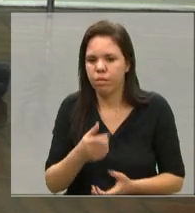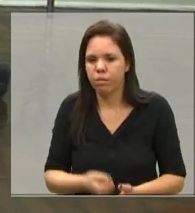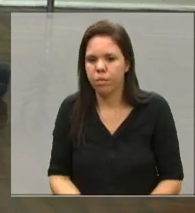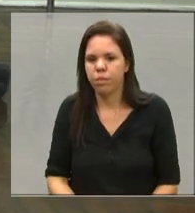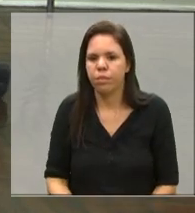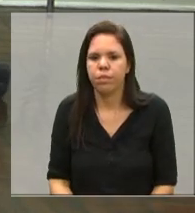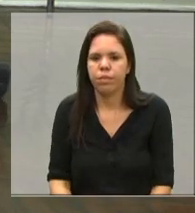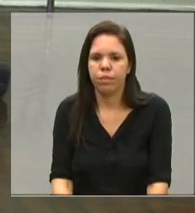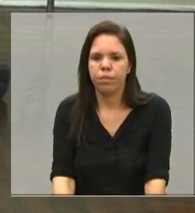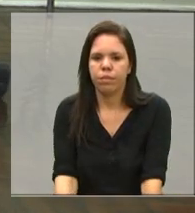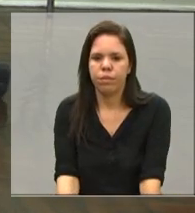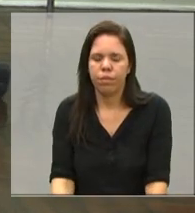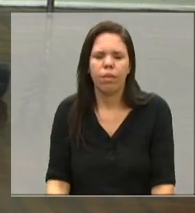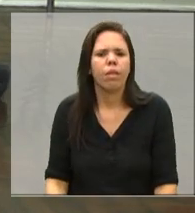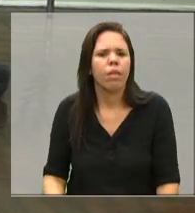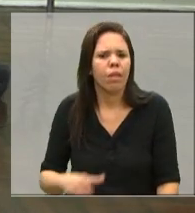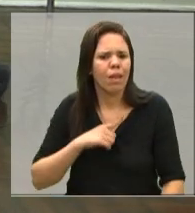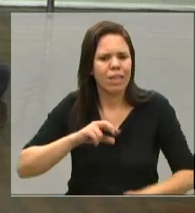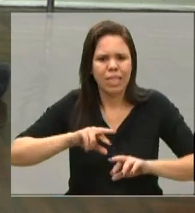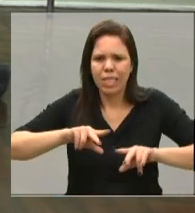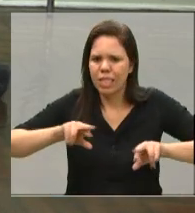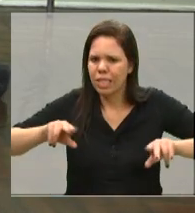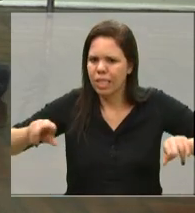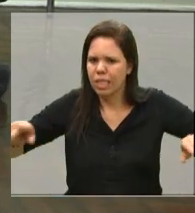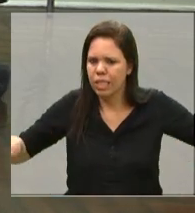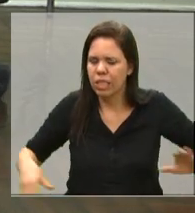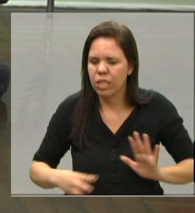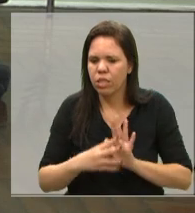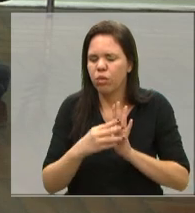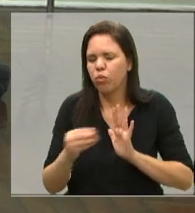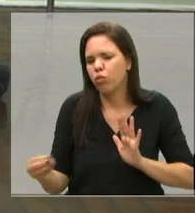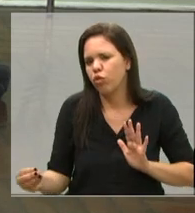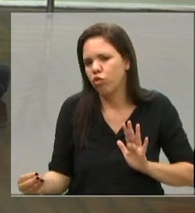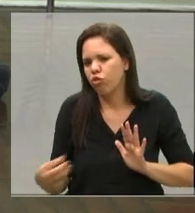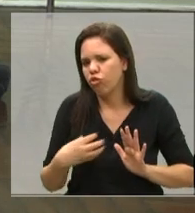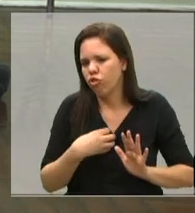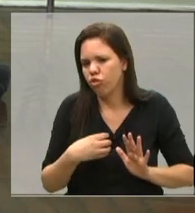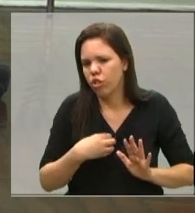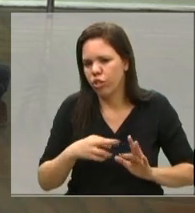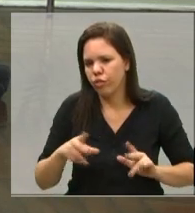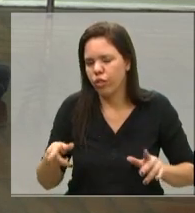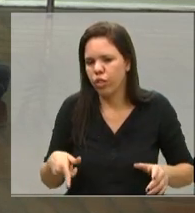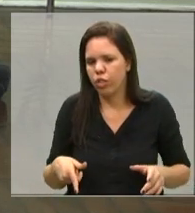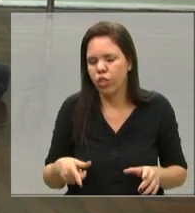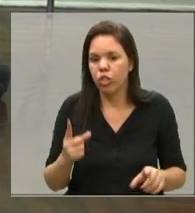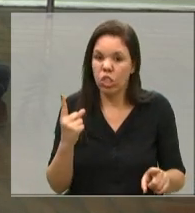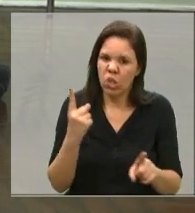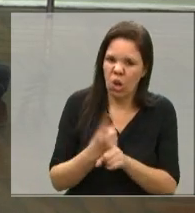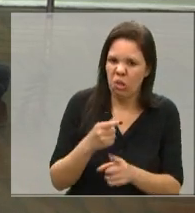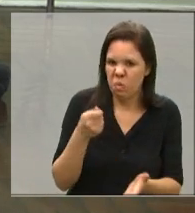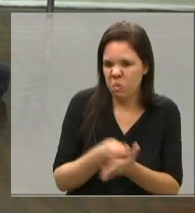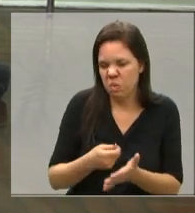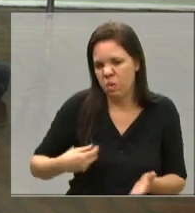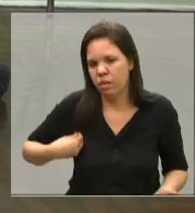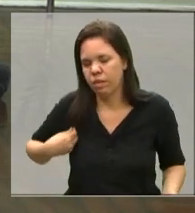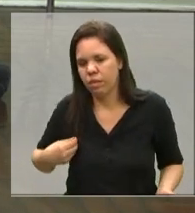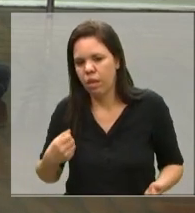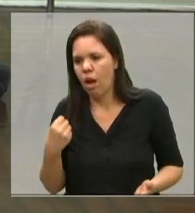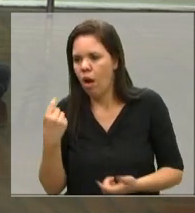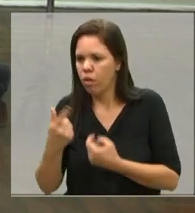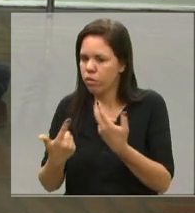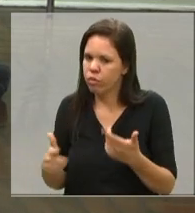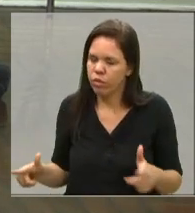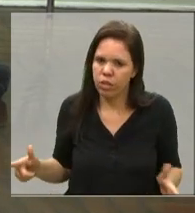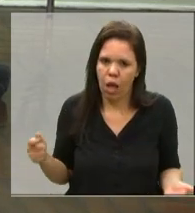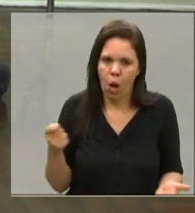uma pluralidade imensa de modelos de EAD. Então, há modelos de EAD com encontro presencial obrigatório, sem encontro presencial